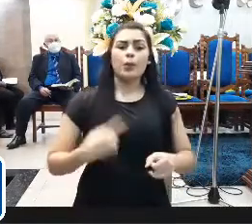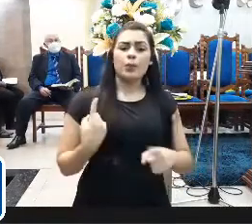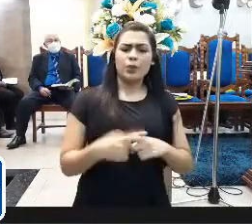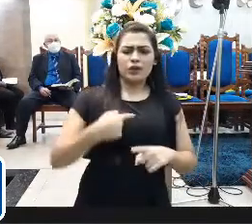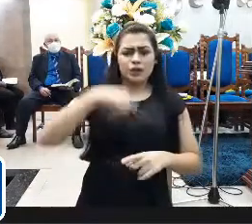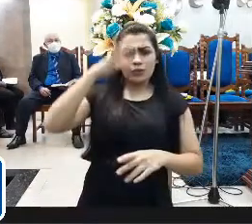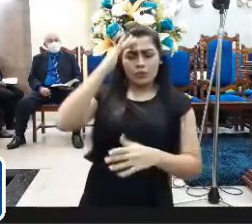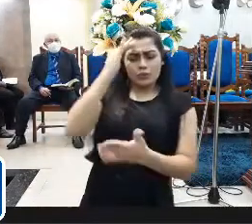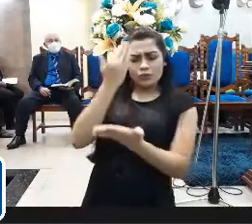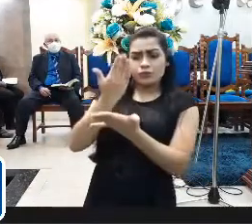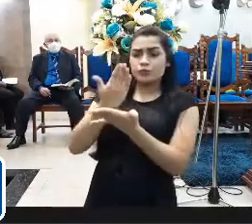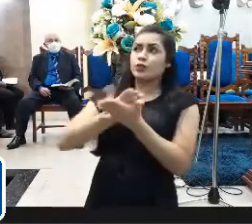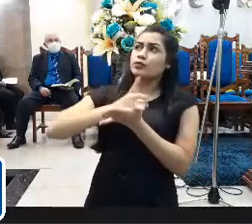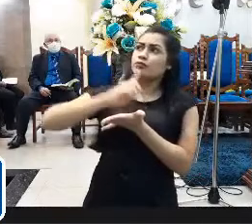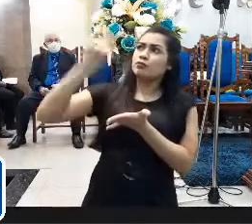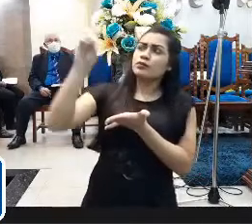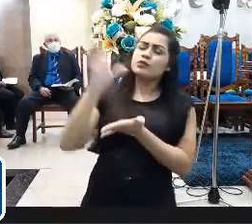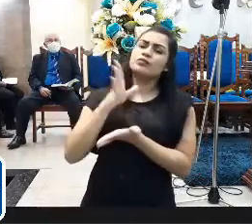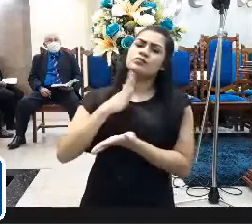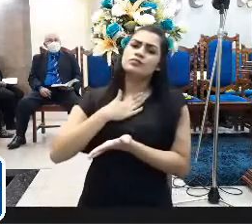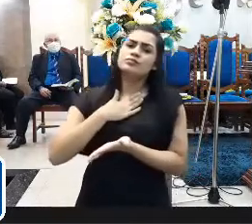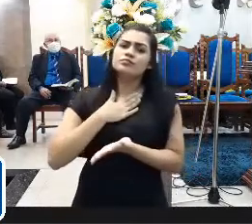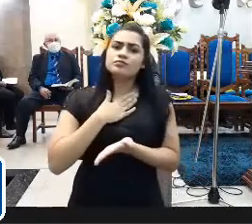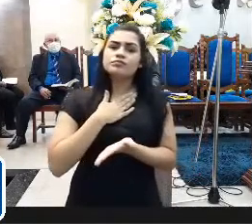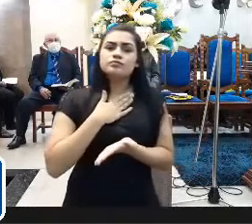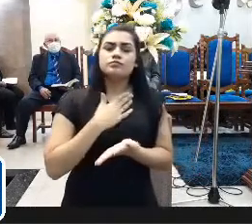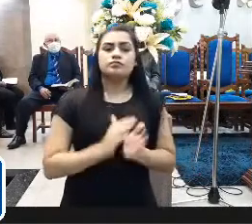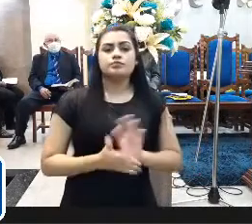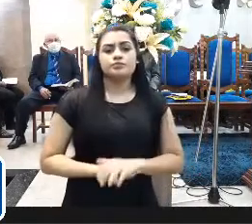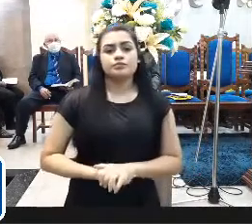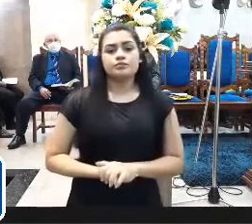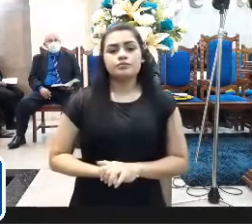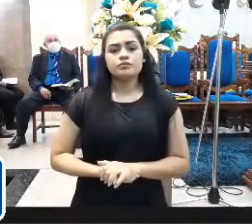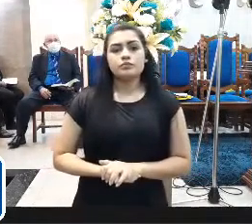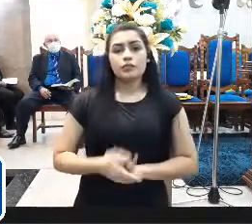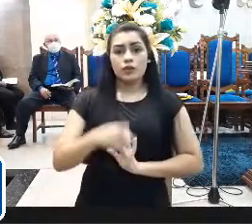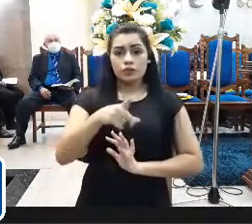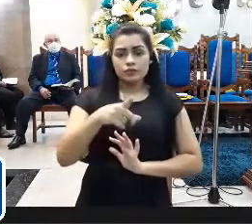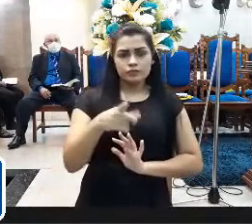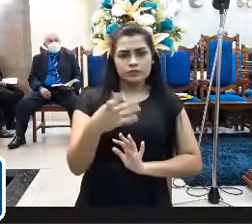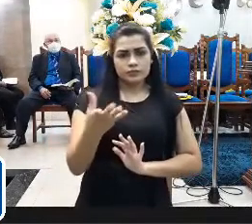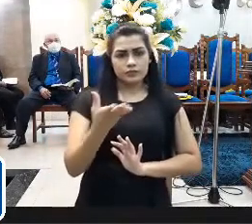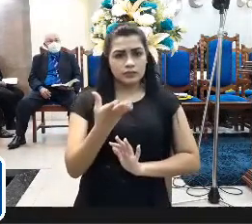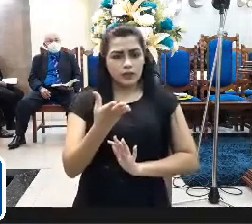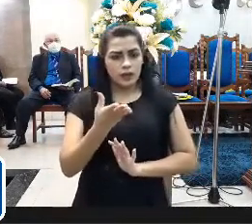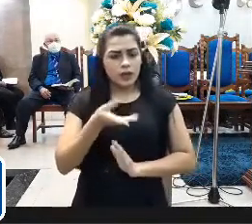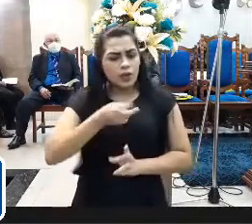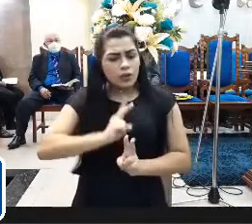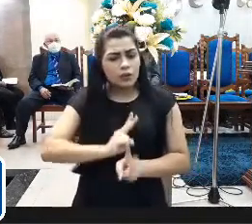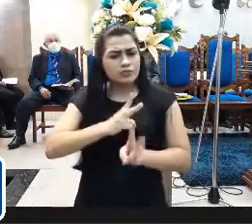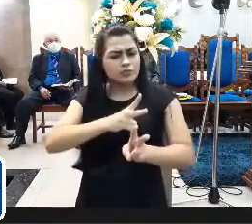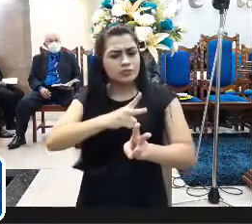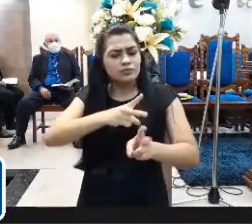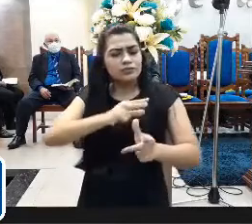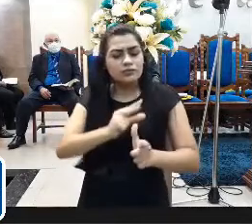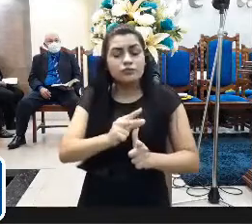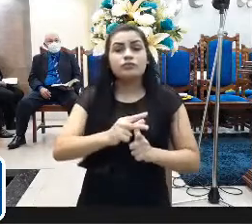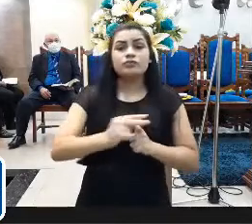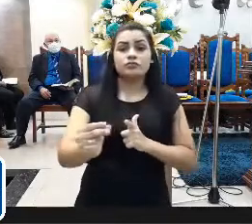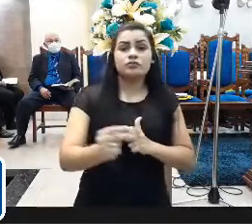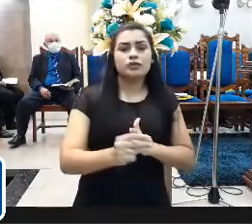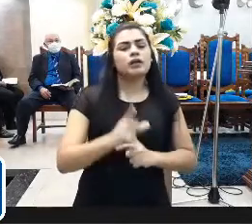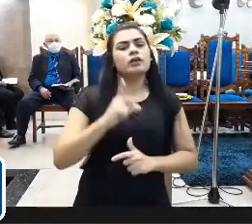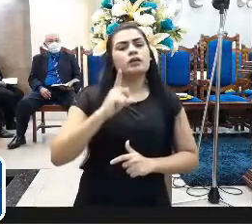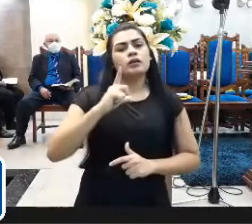estou confiando no meu Deus. É isso que o apóstolo está dizendo aí. Para você quer continuar nessa jornada vencendo, tem que ter